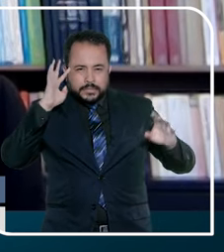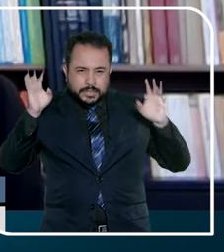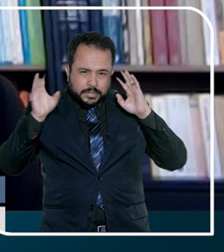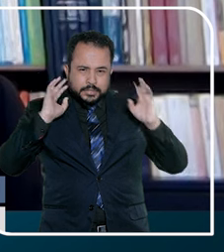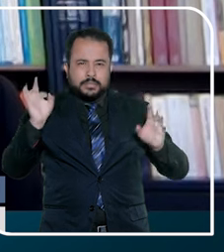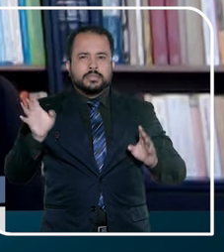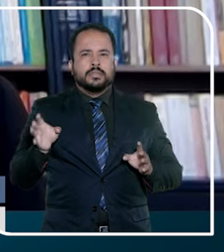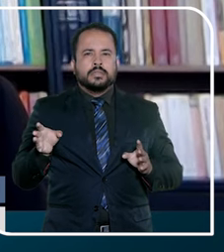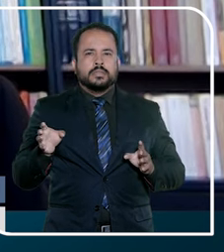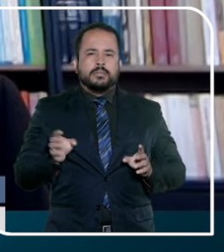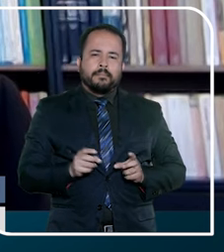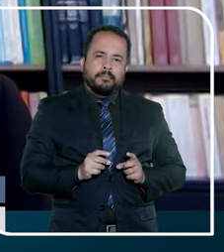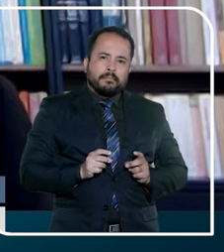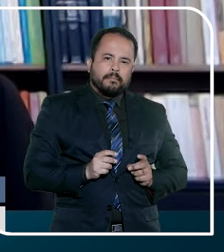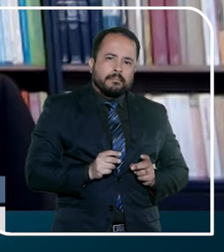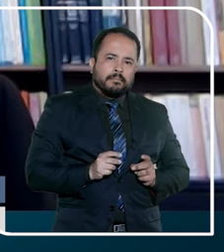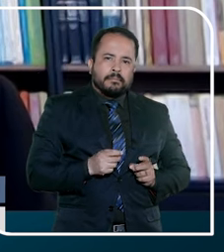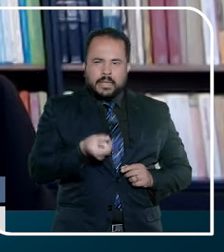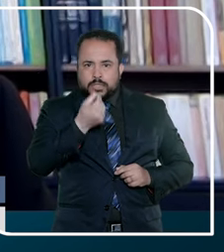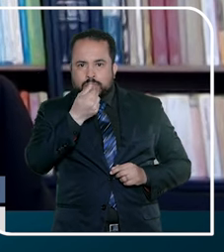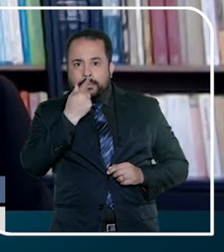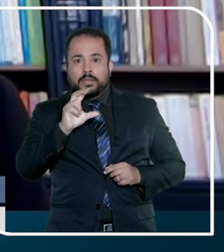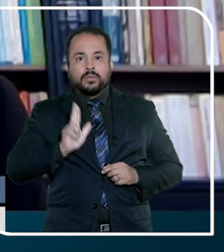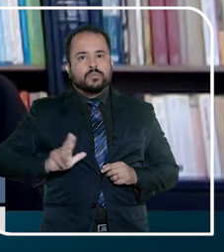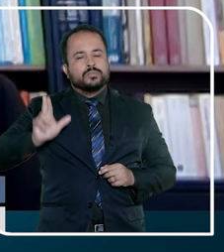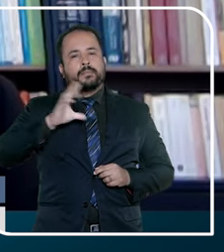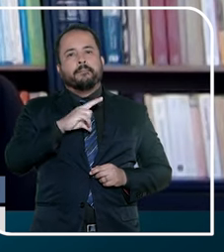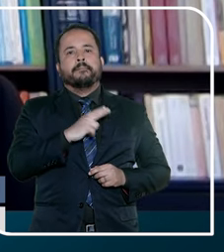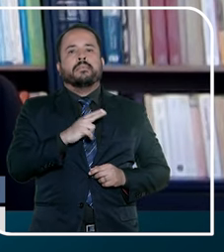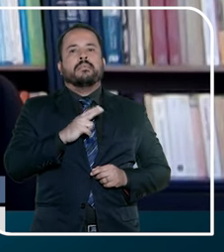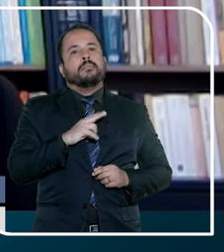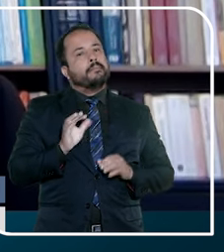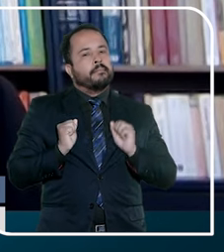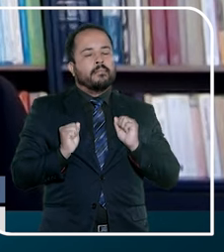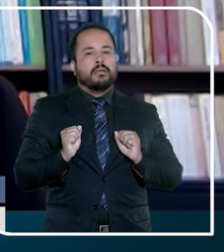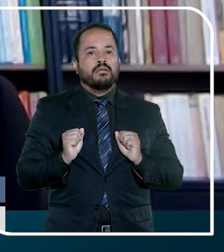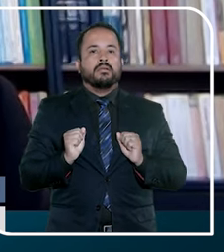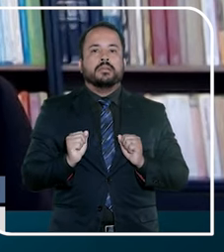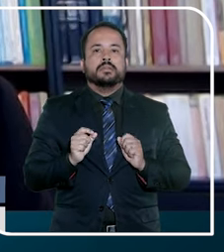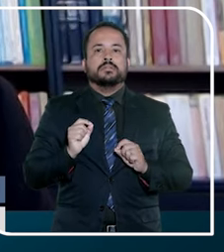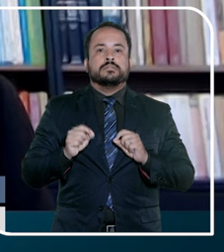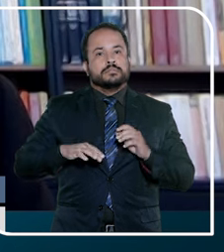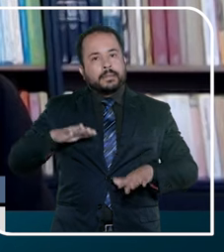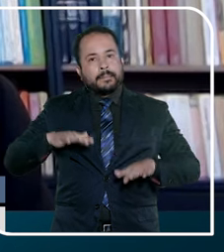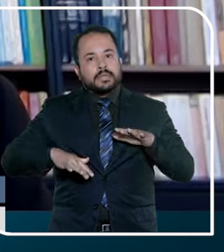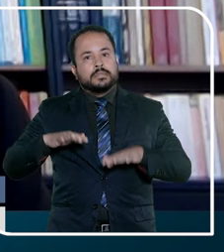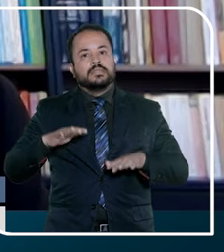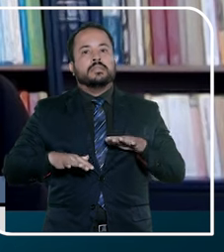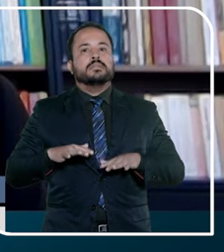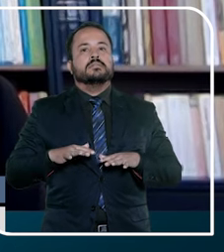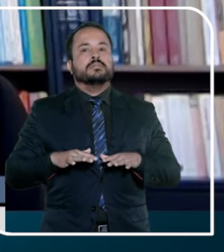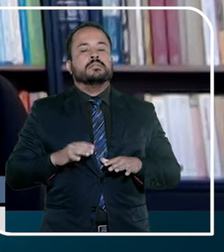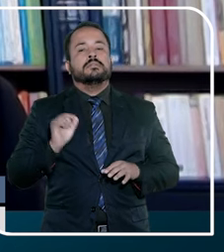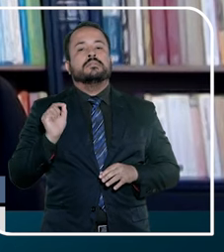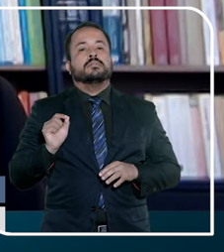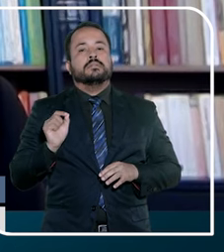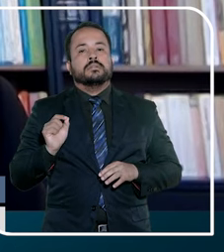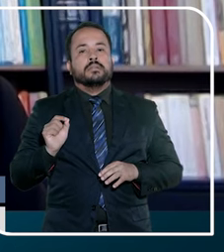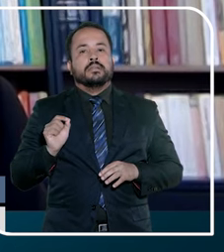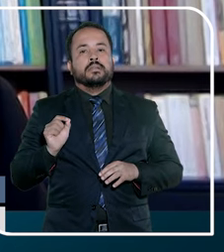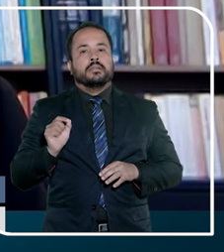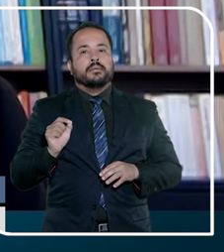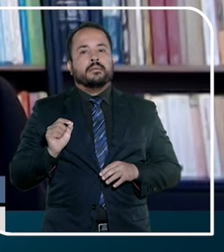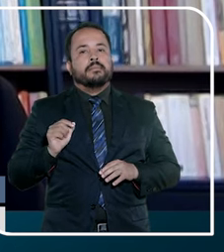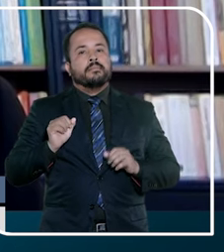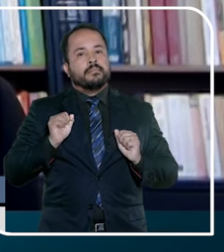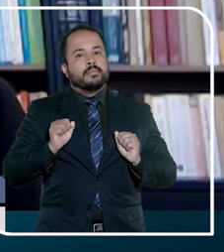para uso próprio pode eventualmente depend dependendo das das circunstâncias eh ser considerado um fato